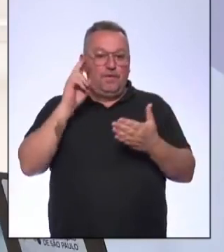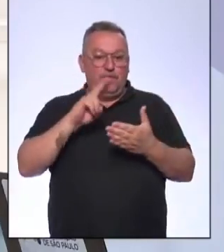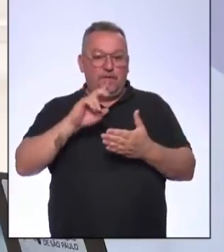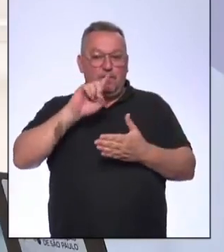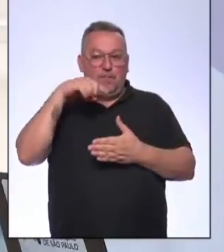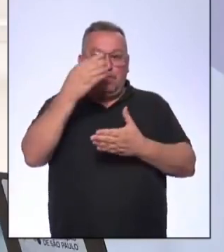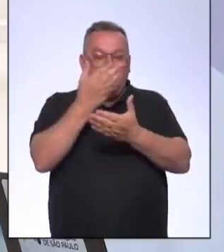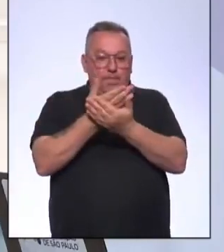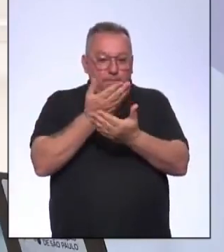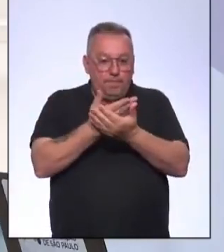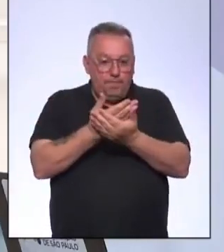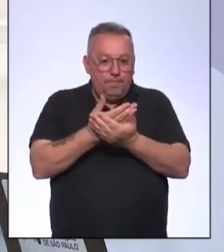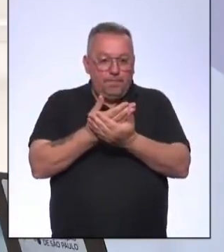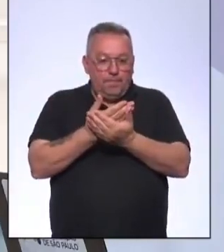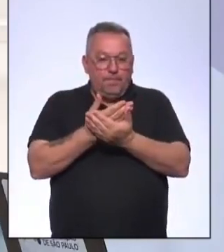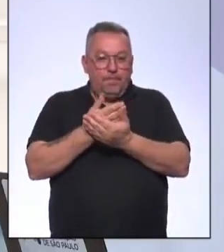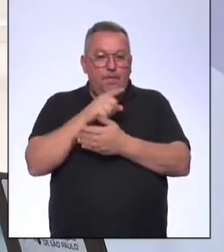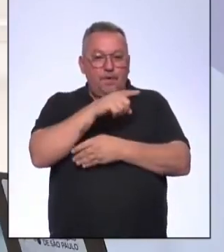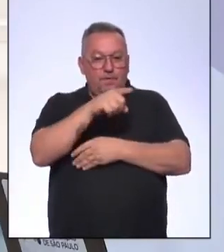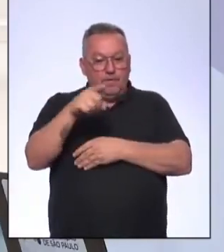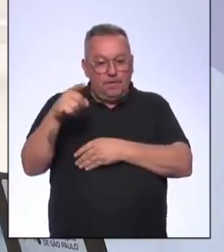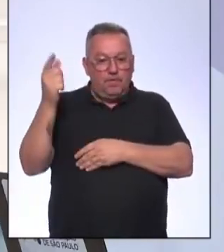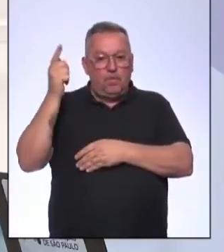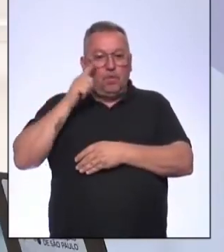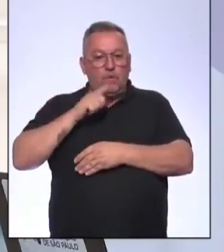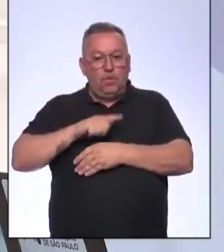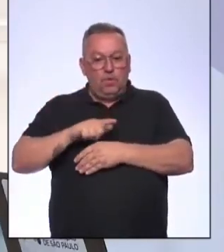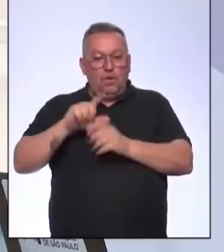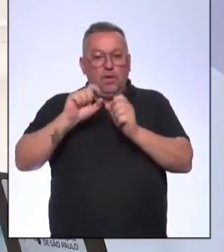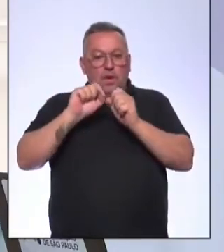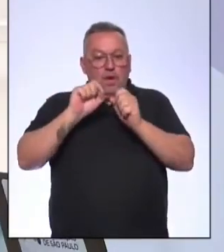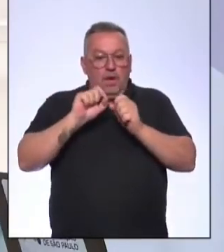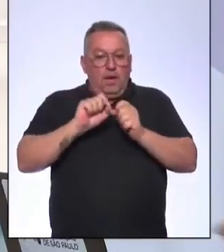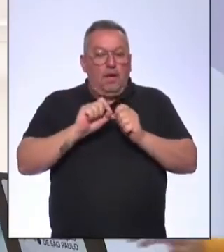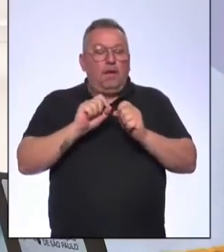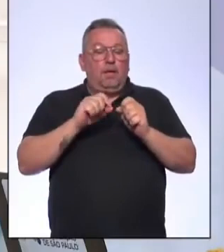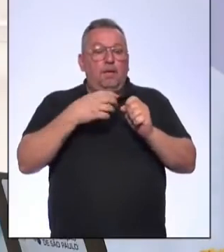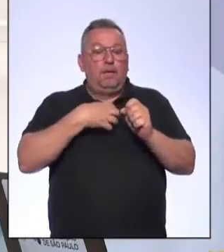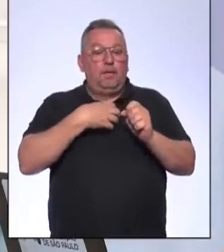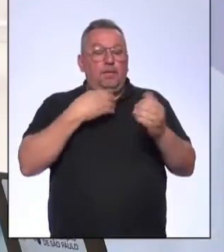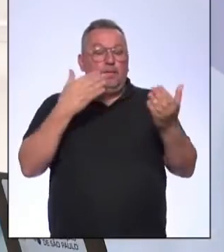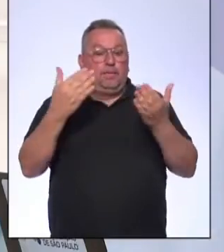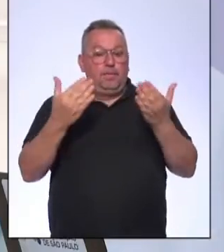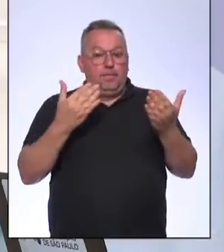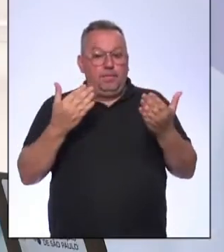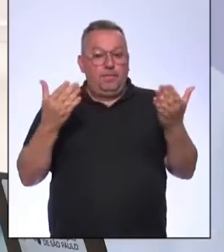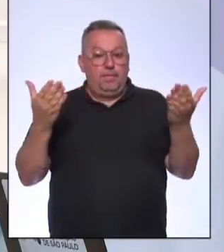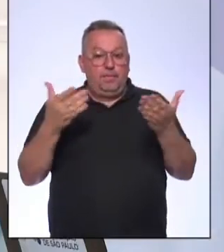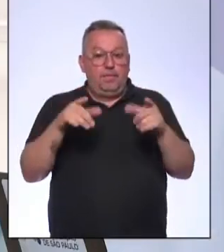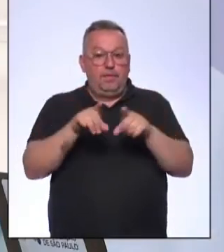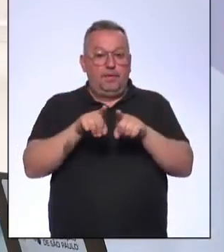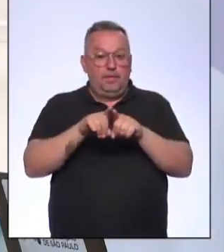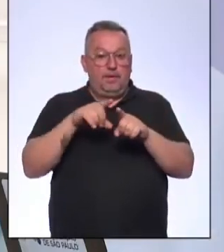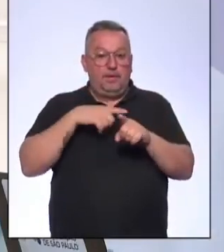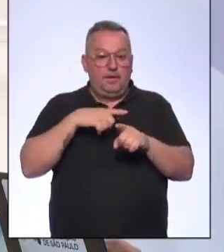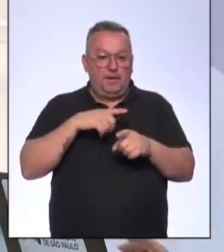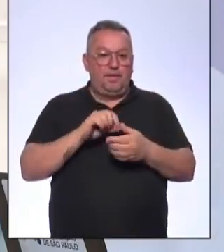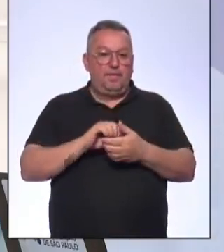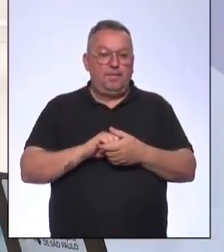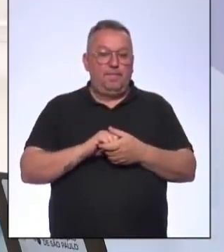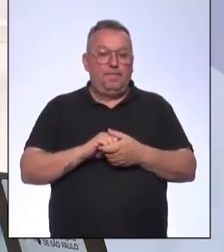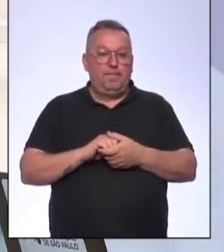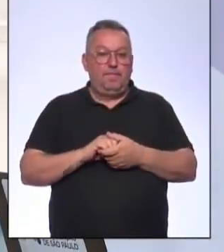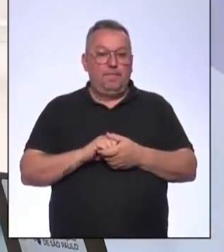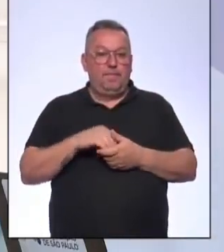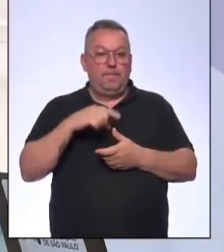isso na próxima aula, tá? Para que vocês consigam fazer essas formas comparativas. Então, hoje foi meio que um spoiler aí. E aí